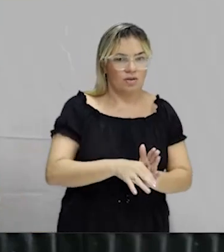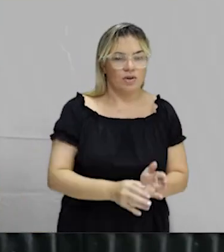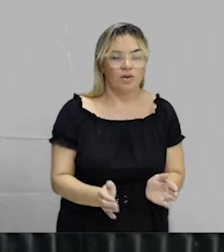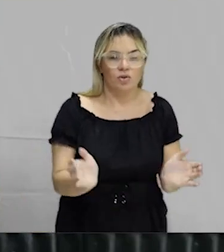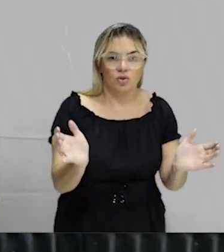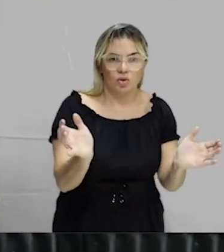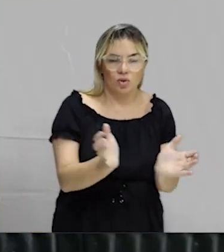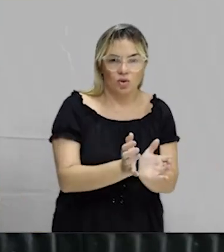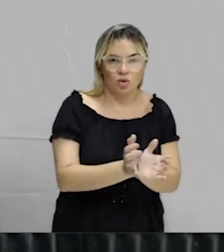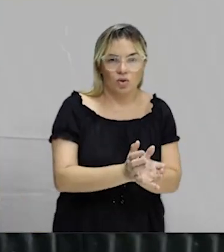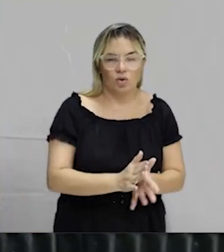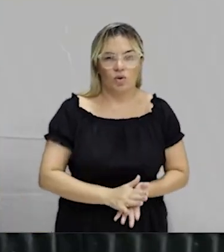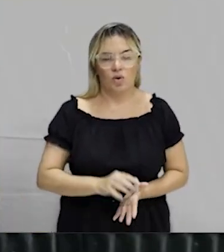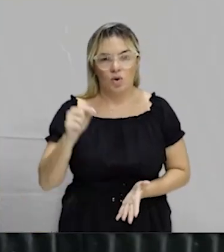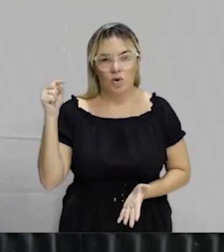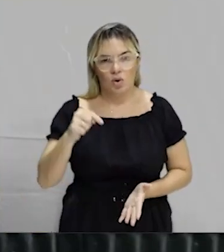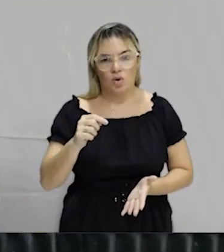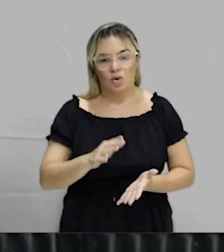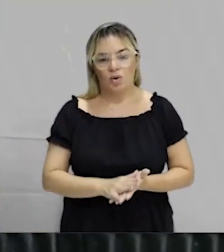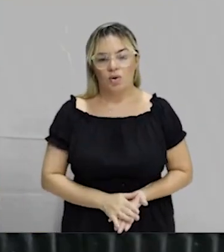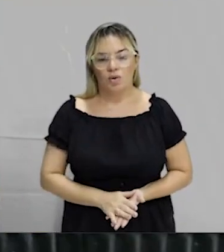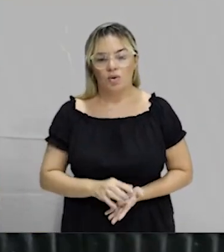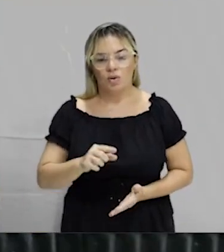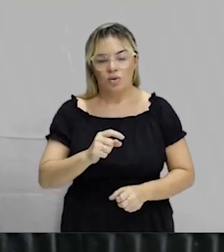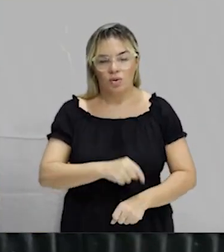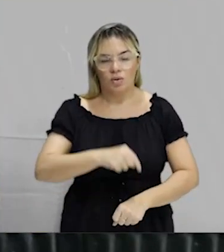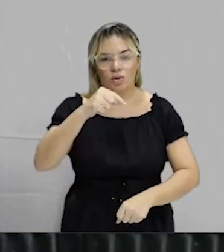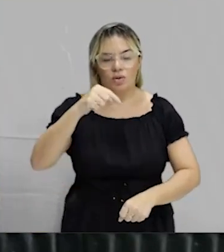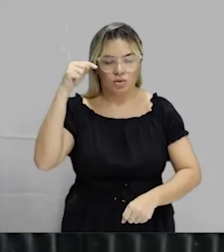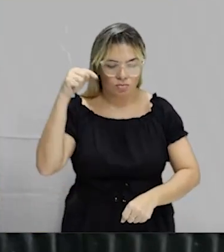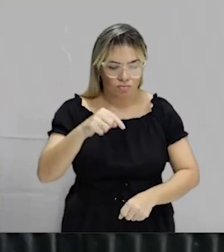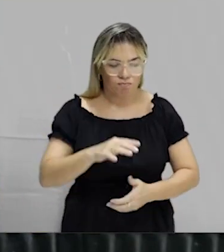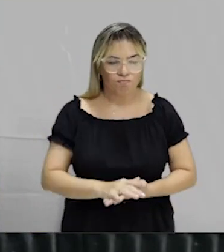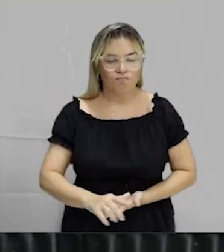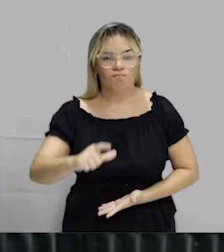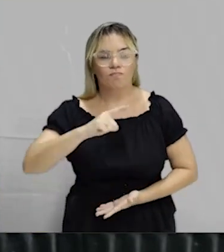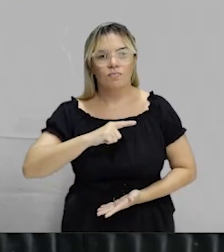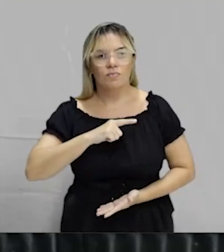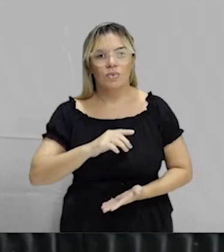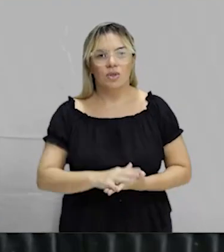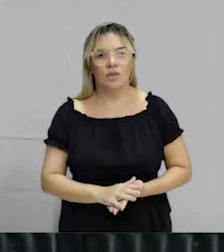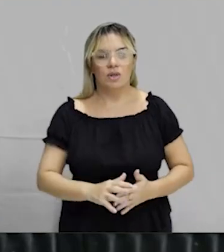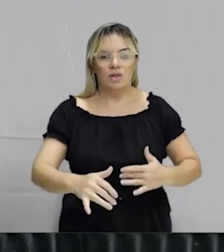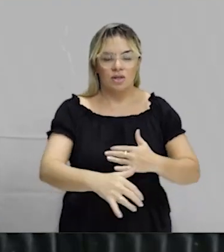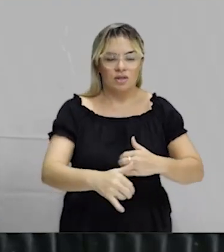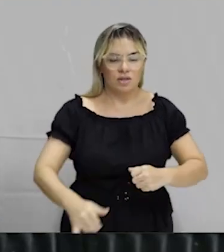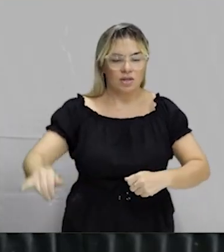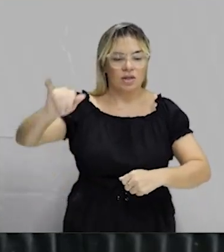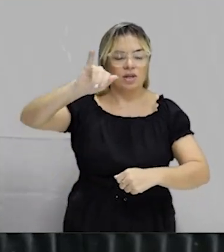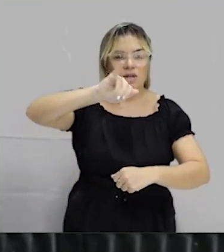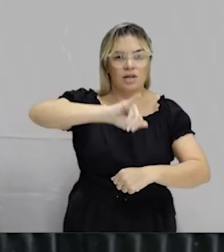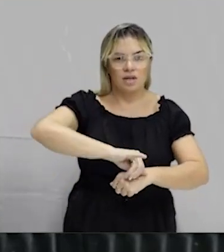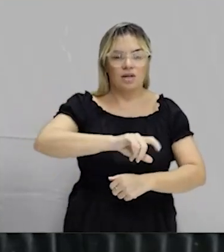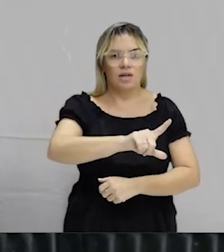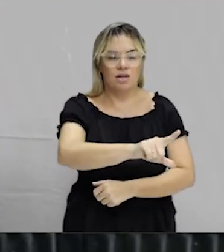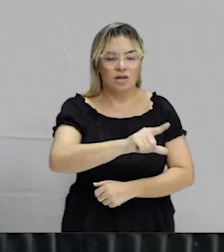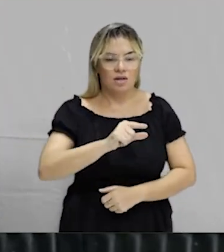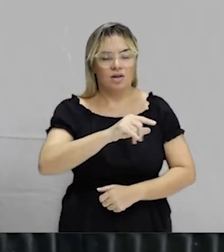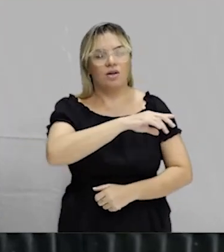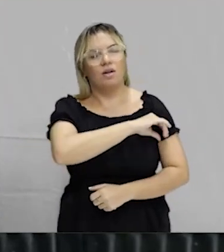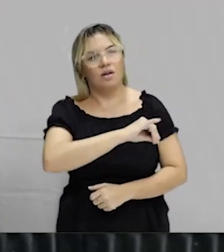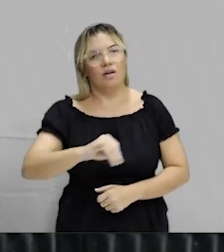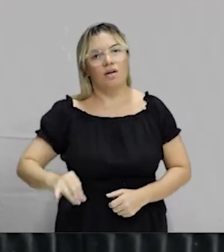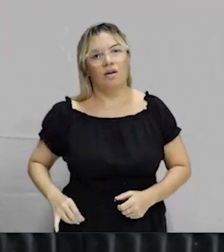cidade, no momento em que ele estivesse ali, aquela cidade seria a capital do império. Tá? Então, na